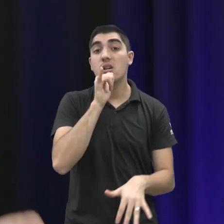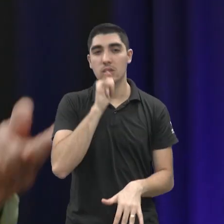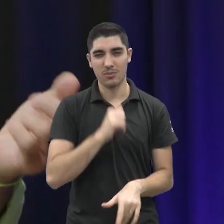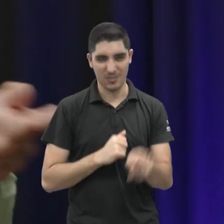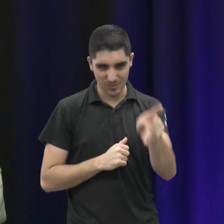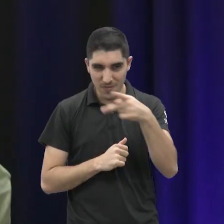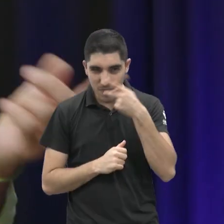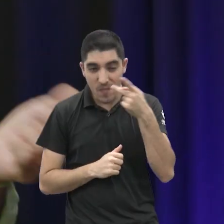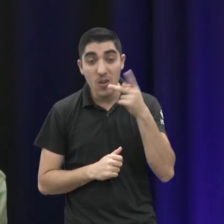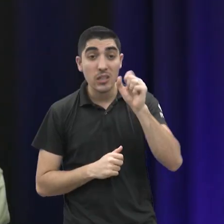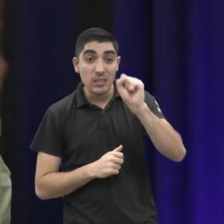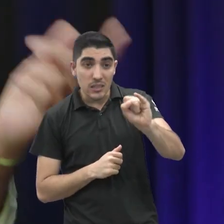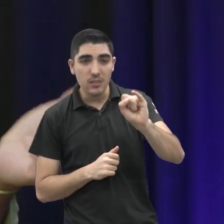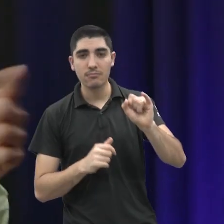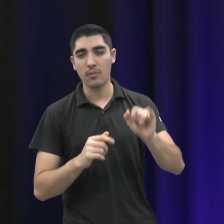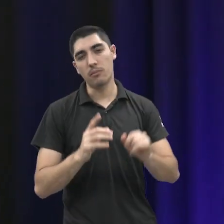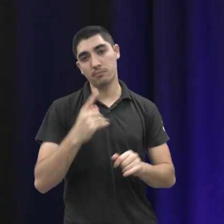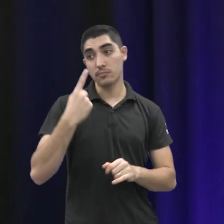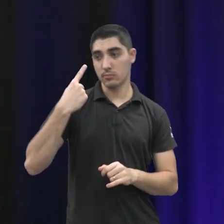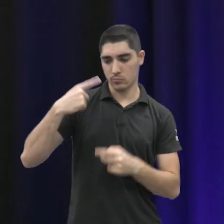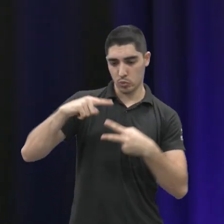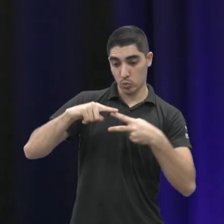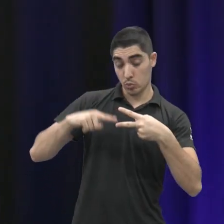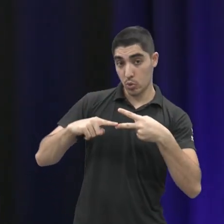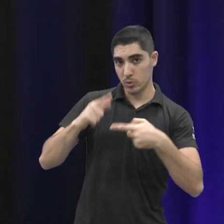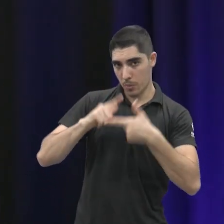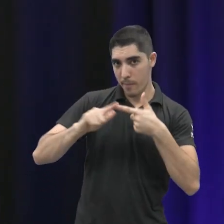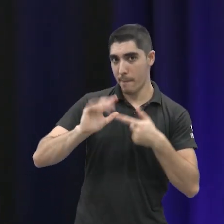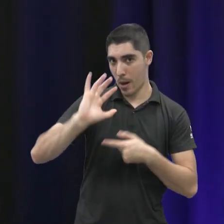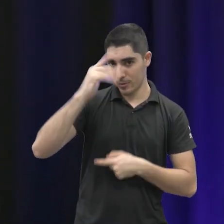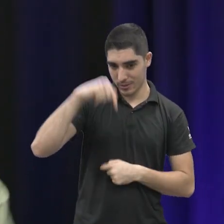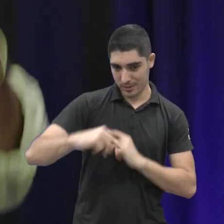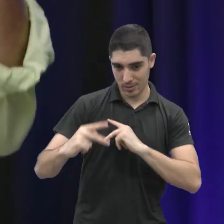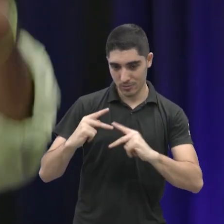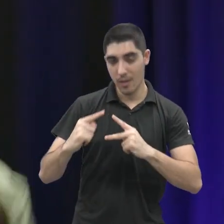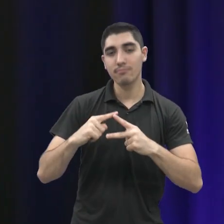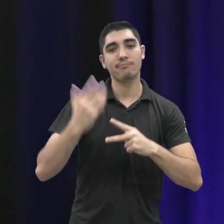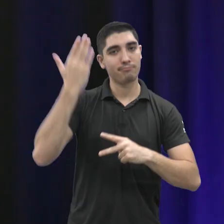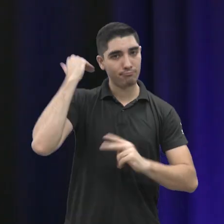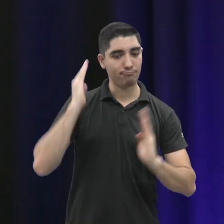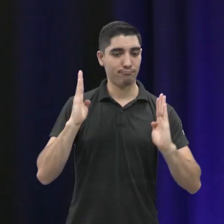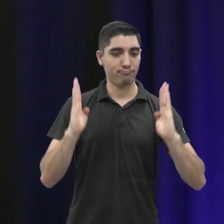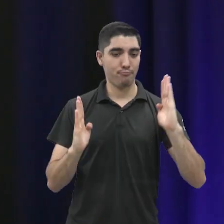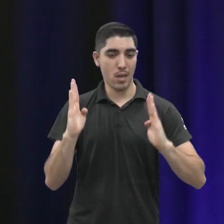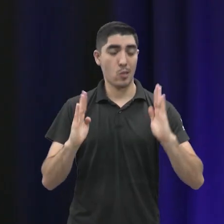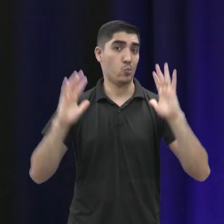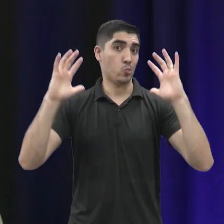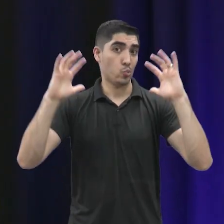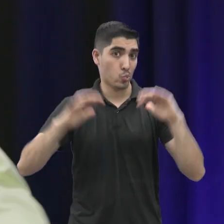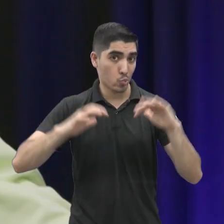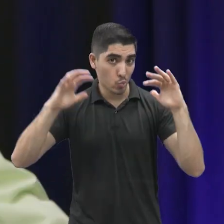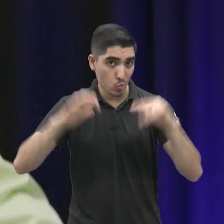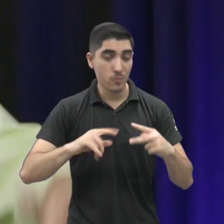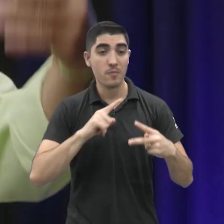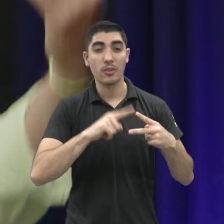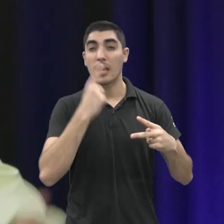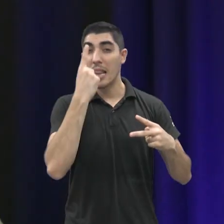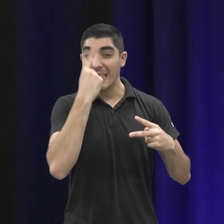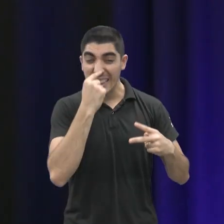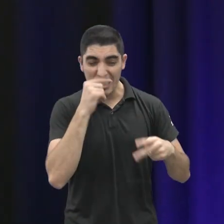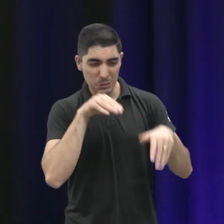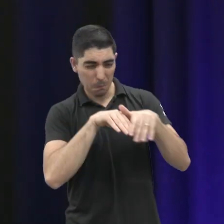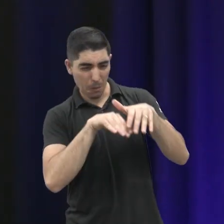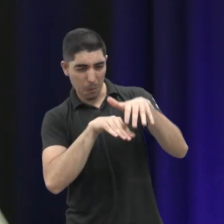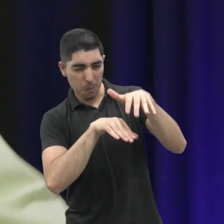e aliás, as duas situações mais recentes que aconteceram aqui em São José dos Campos foi em época de chuva. Né? Então, além do acúmulo de lixo, você tinha